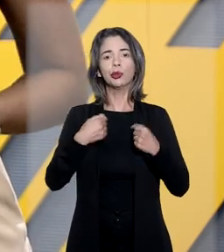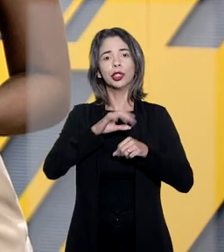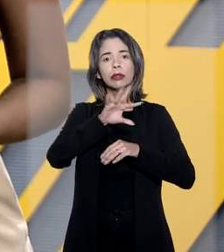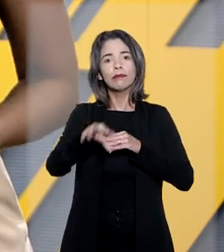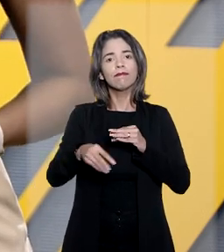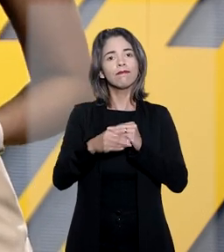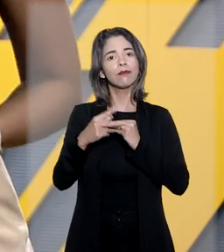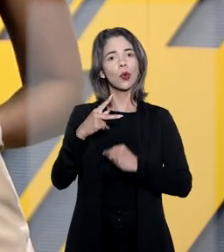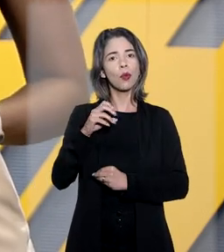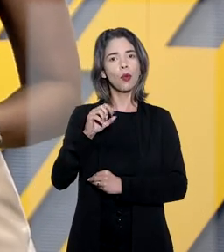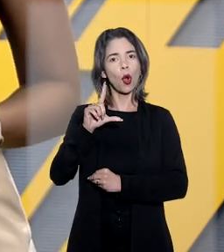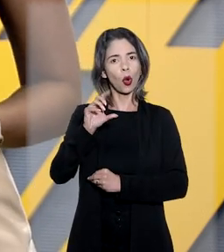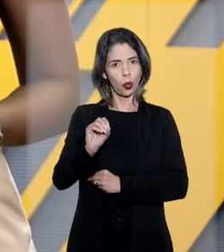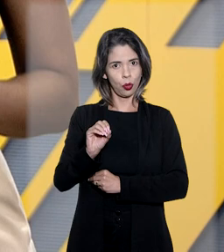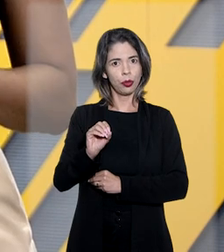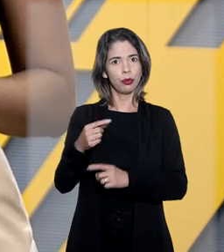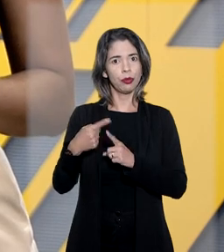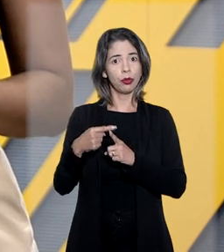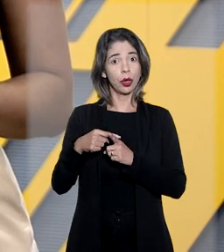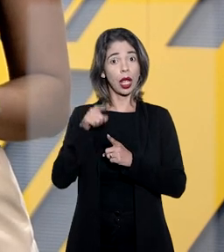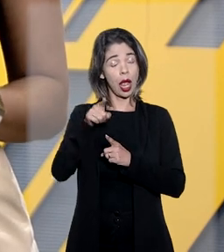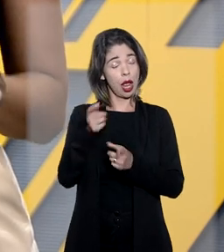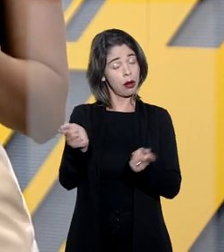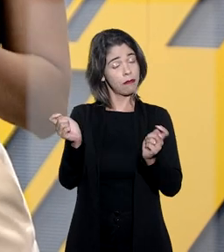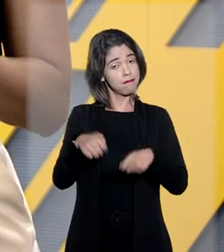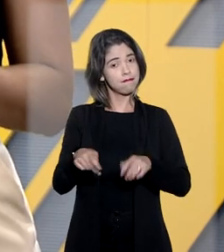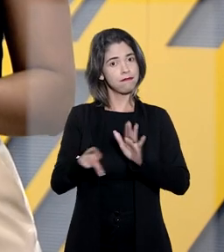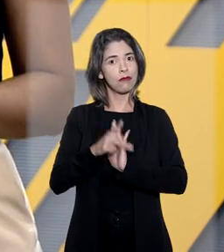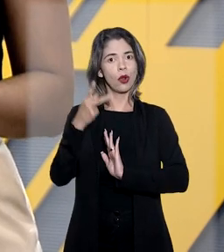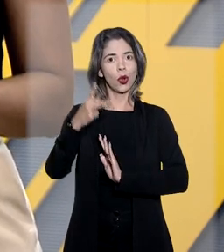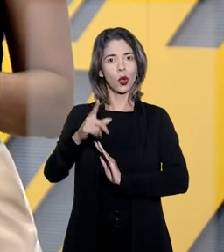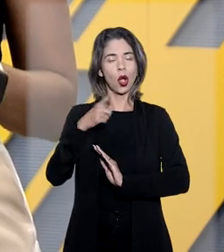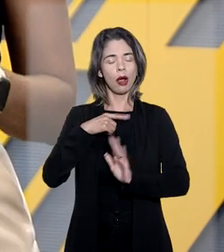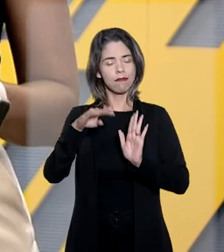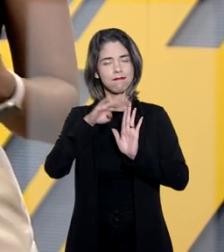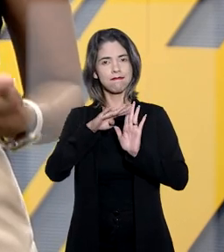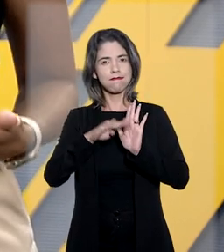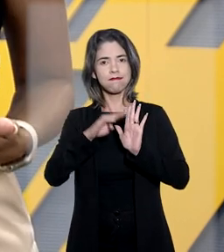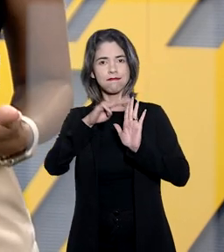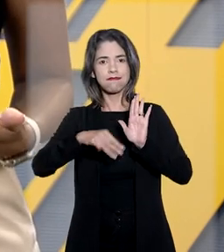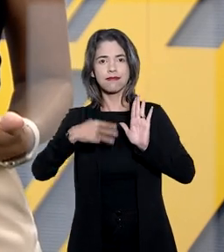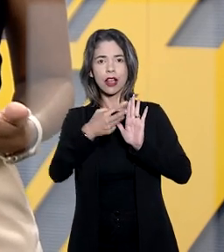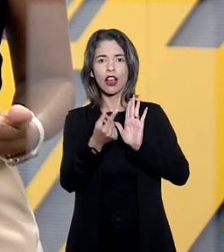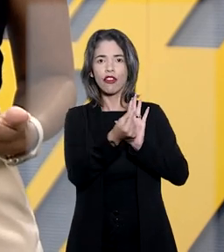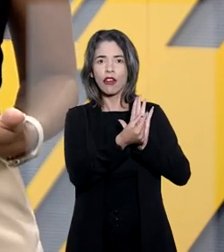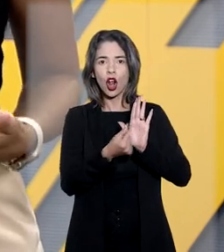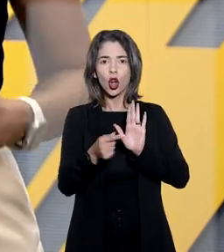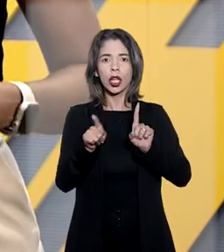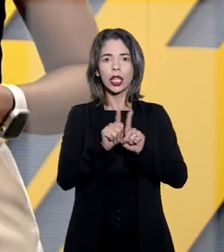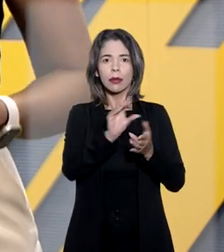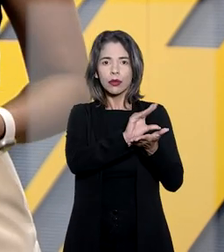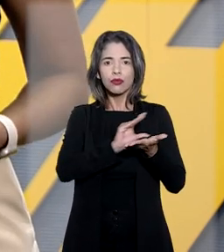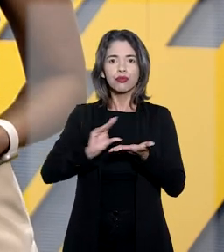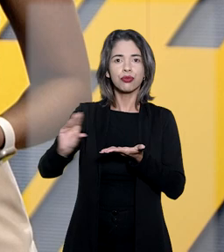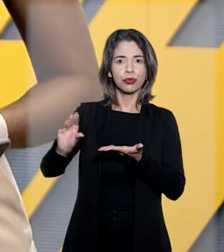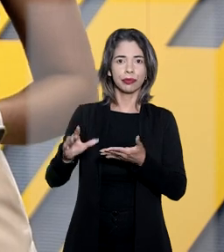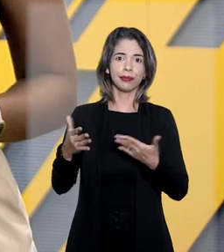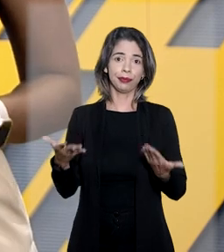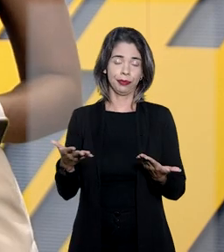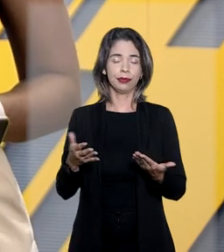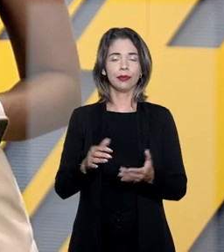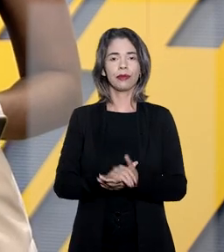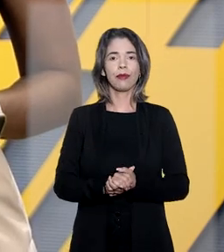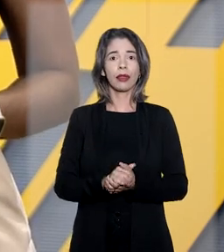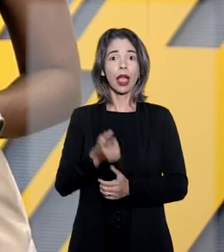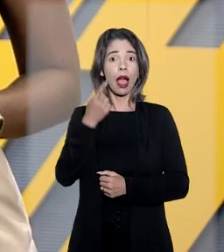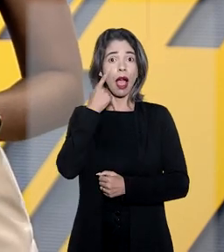deve integrar o polo passivo, uma vez que é de sua competência o tabelamento de preços e a transferência de